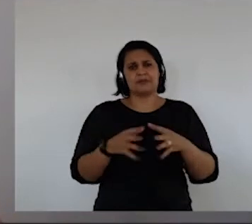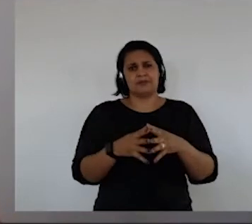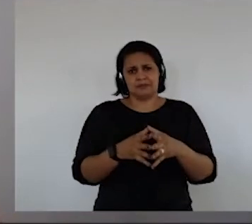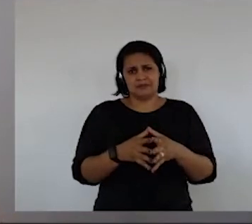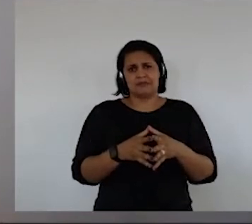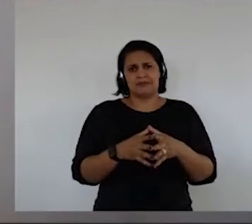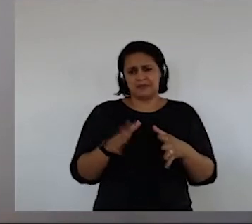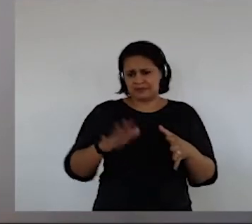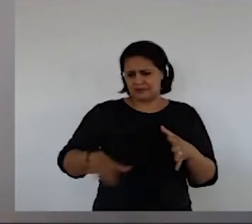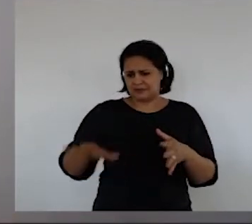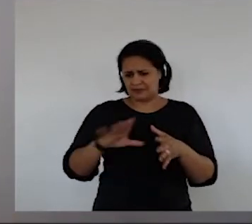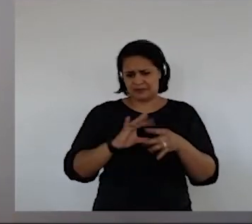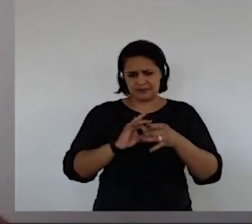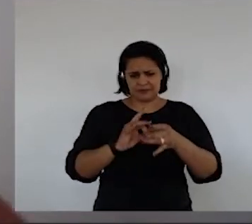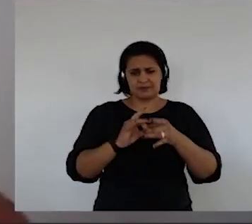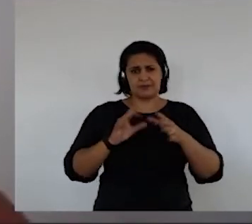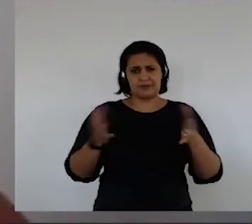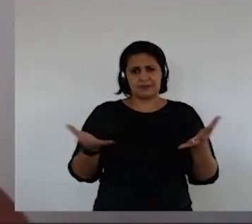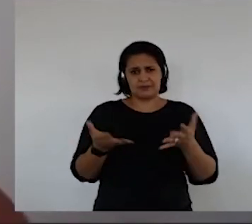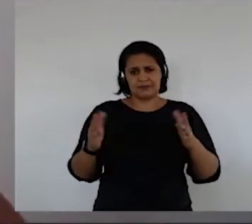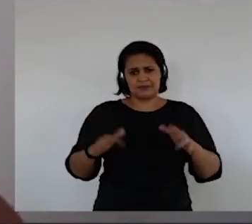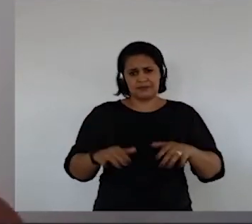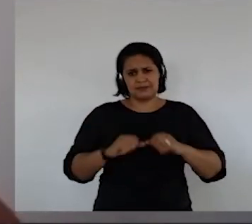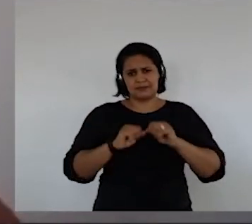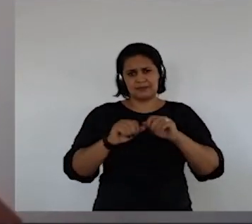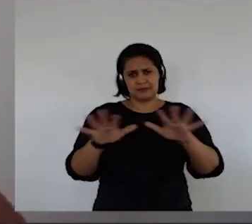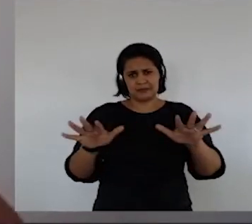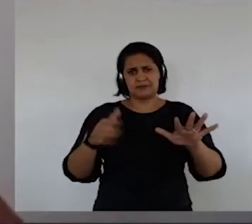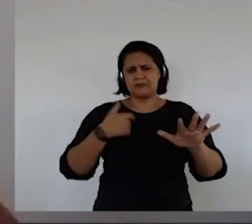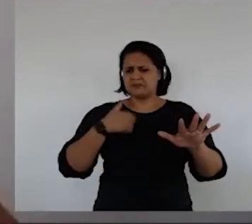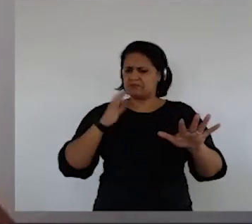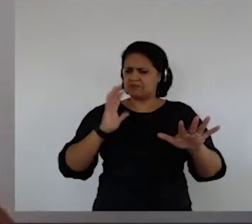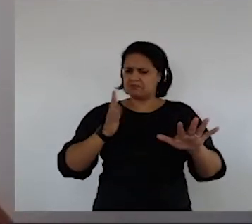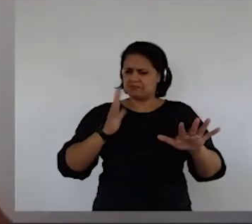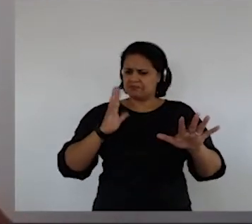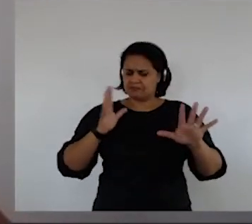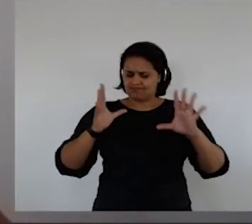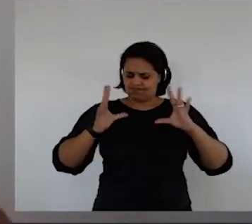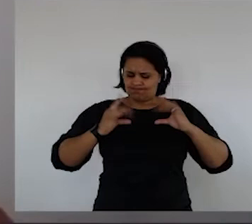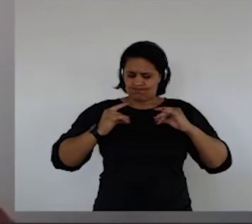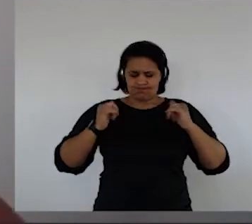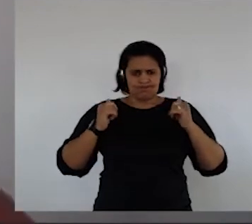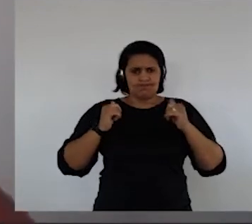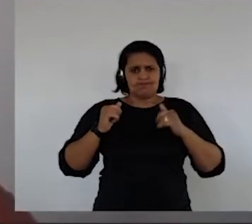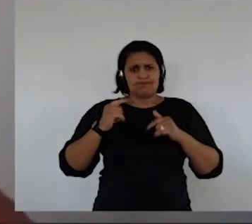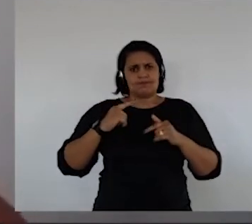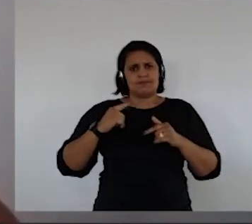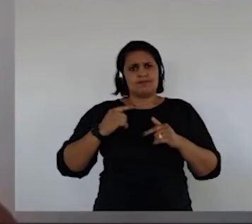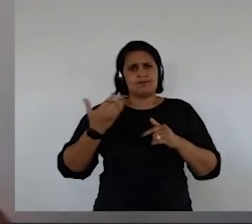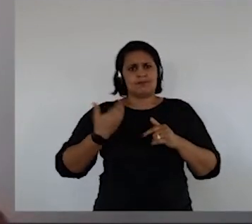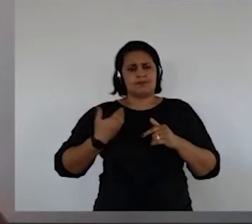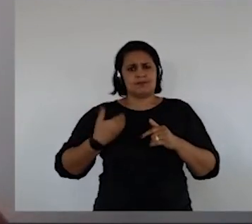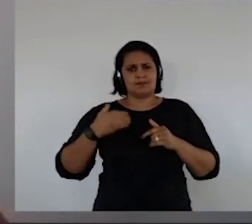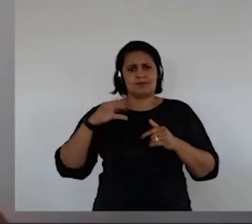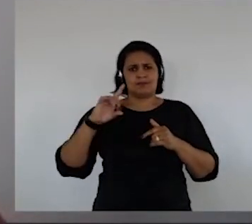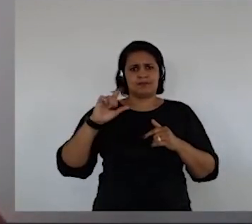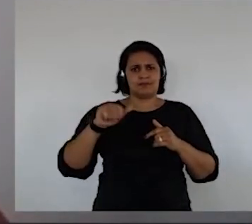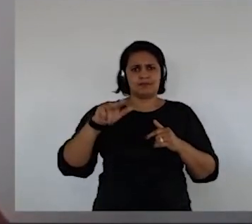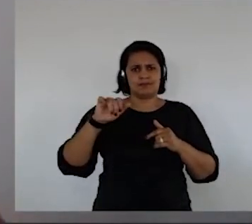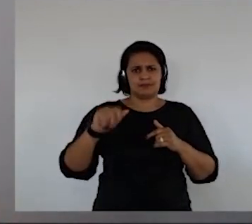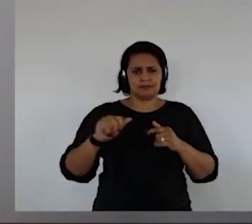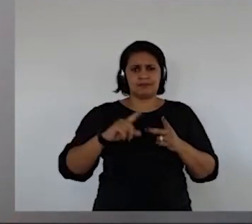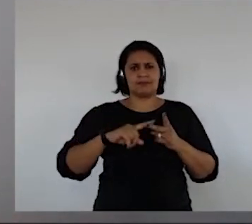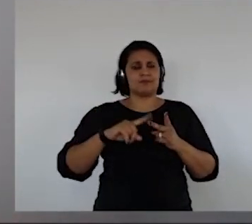no contexto de pandemia, né? Eu já me sinto bastante contemplada pelas falas da colega Daniela e também da